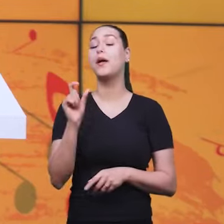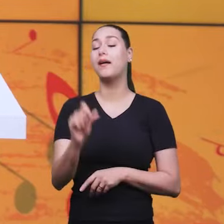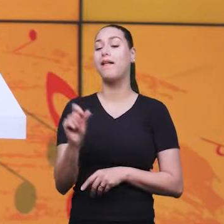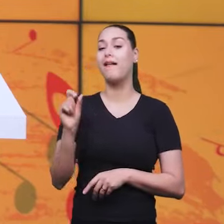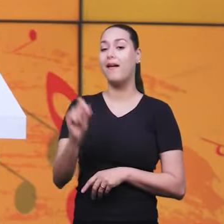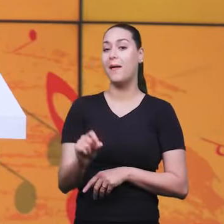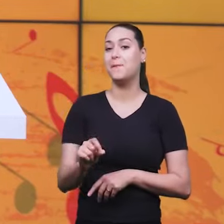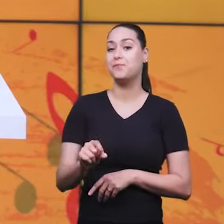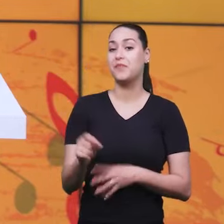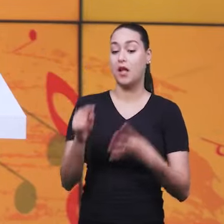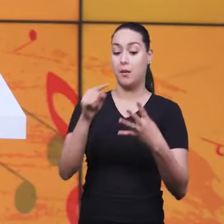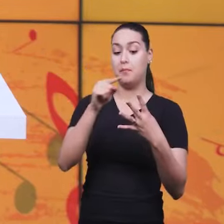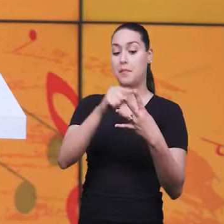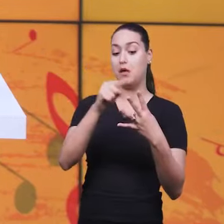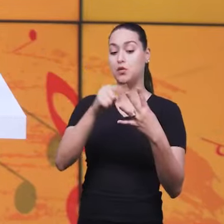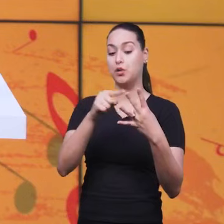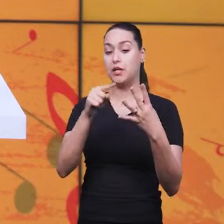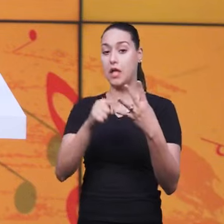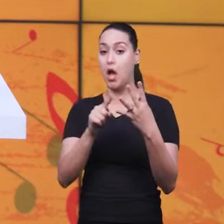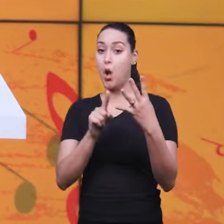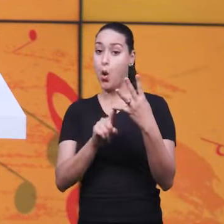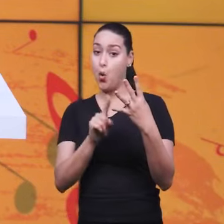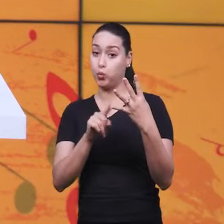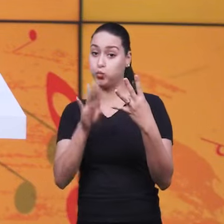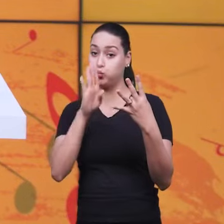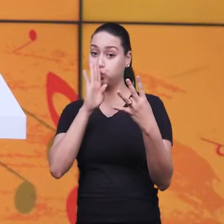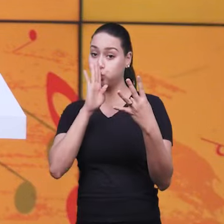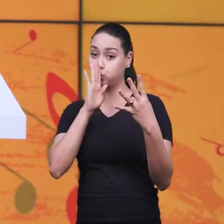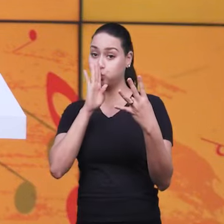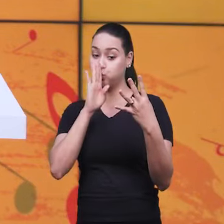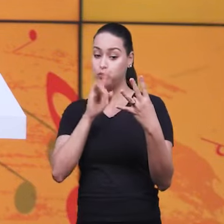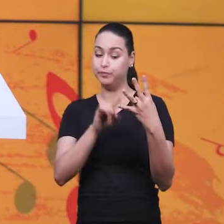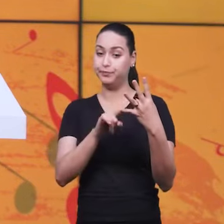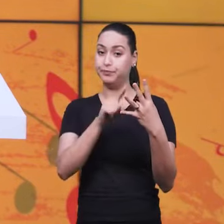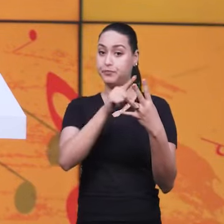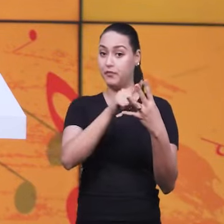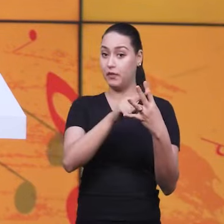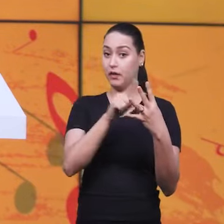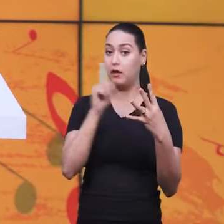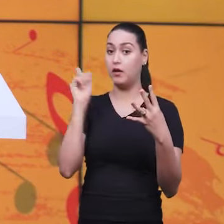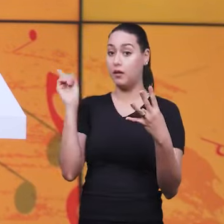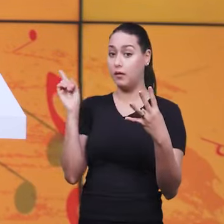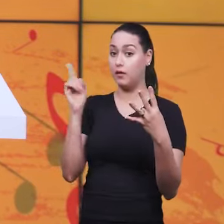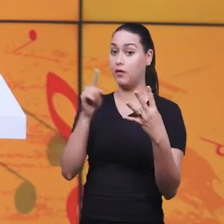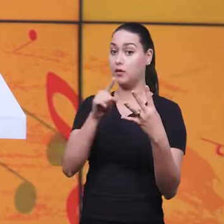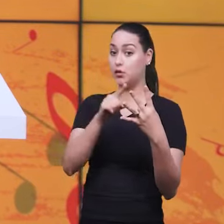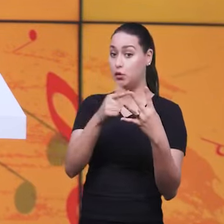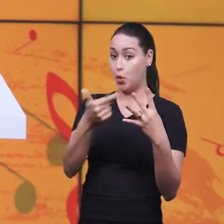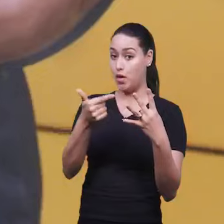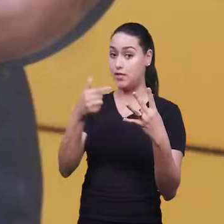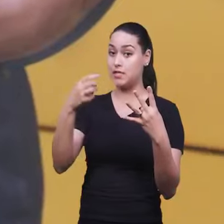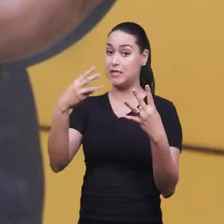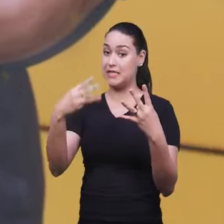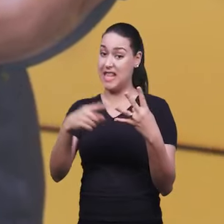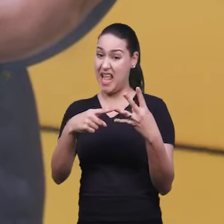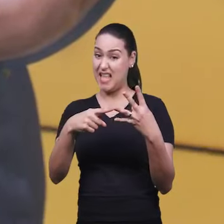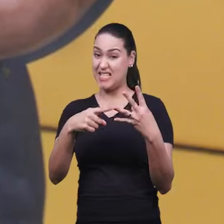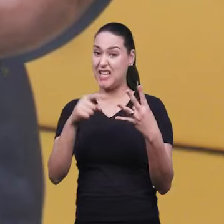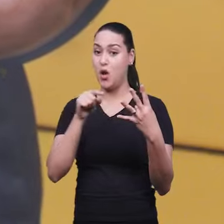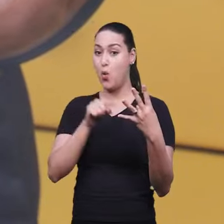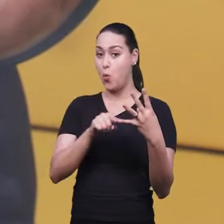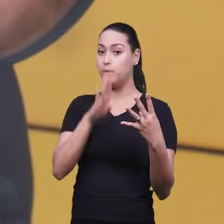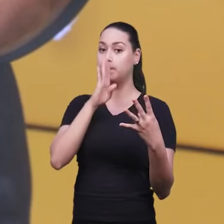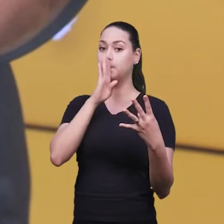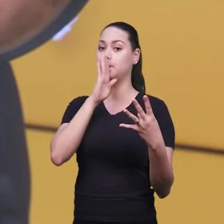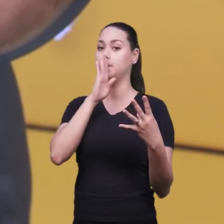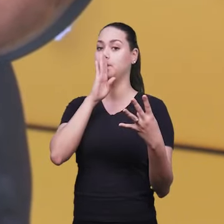nós vamos tocar o primeiro, segundo, terceiro tempo e o 4º é um silêncio. Então vai ficar